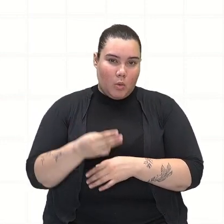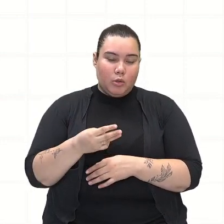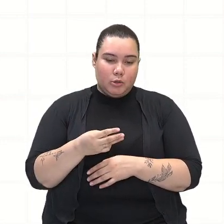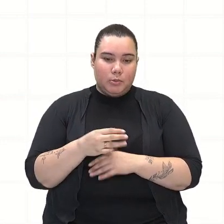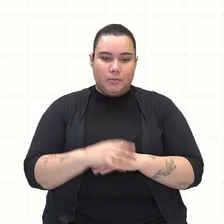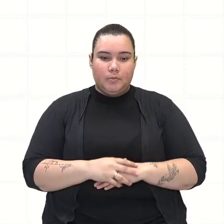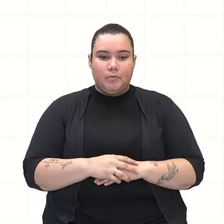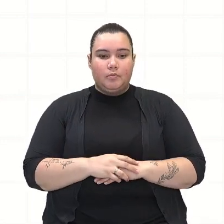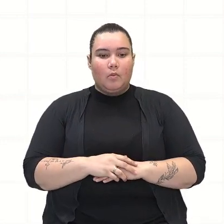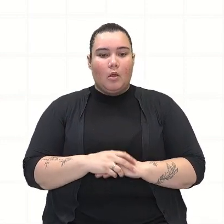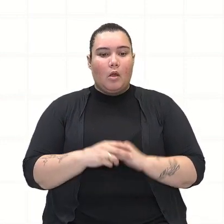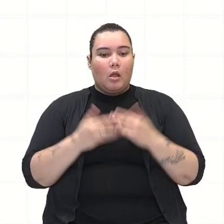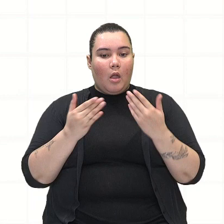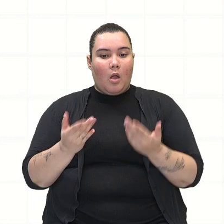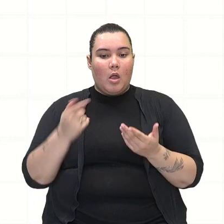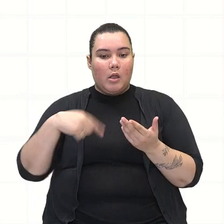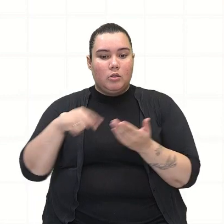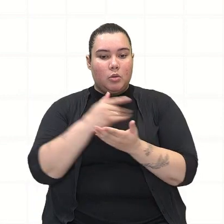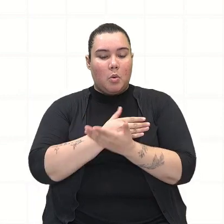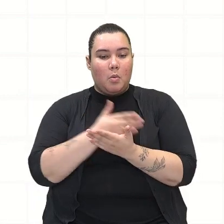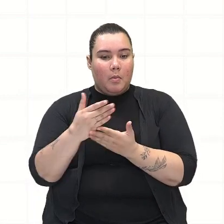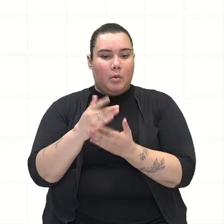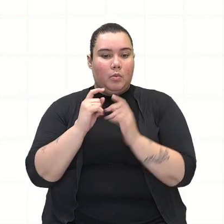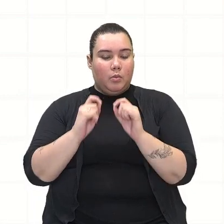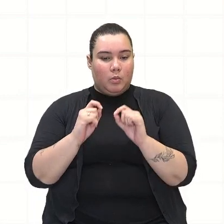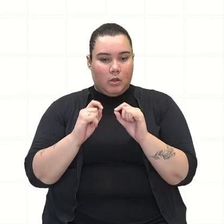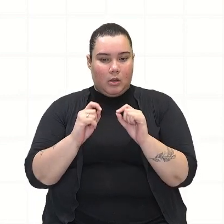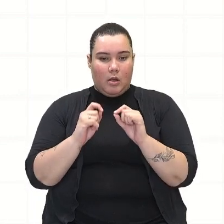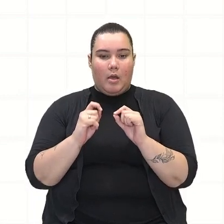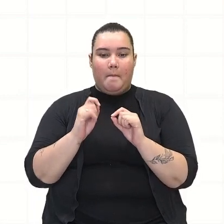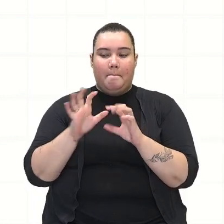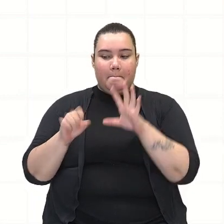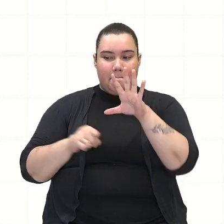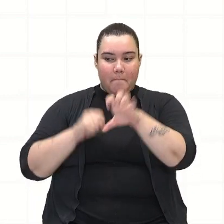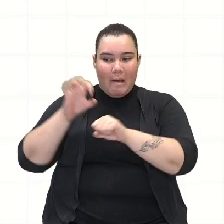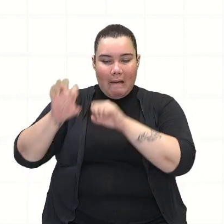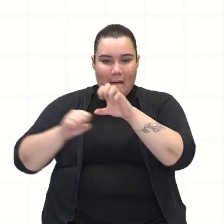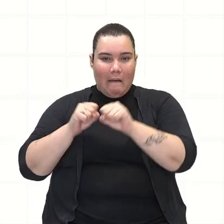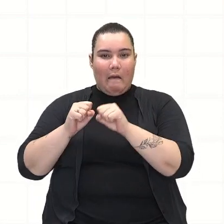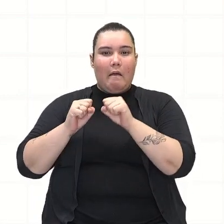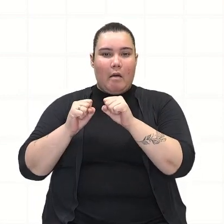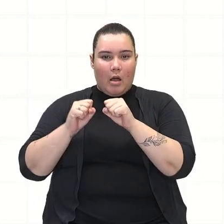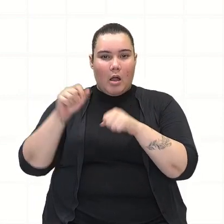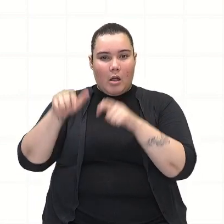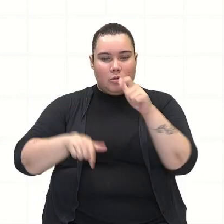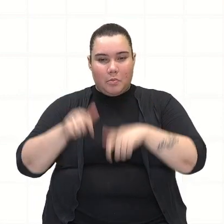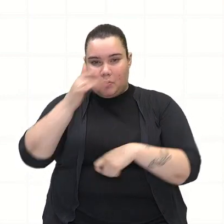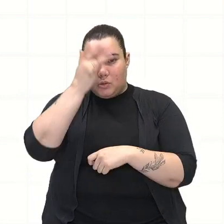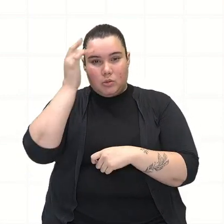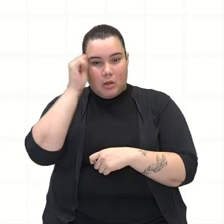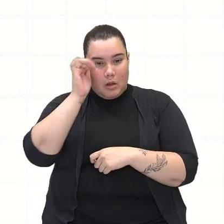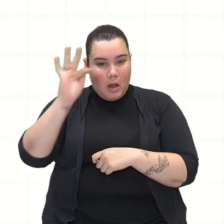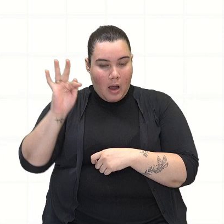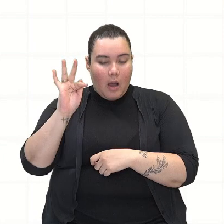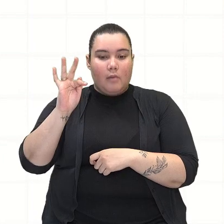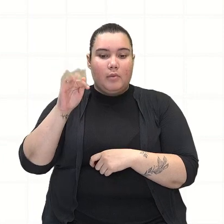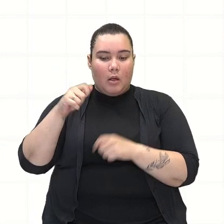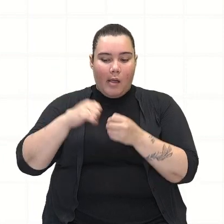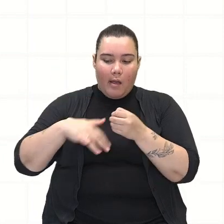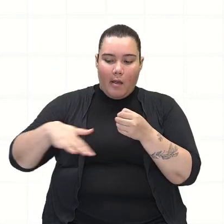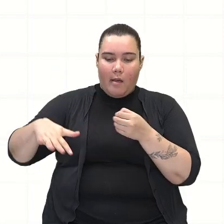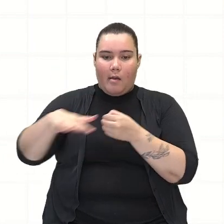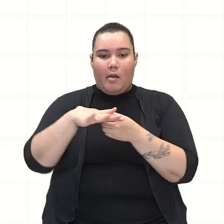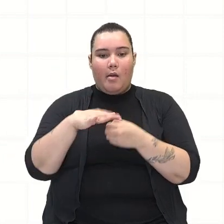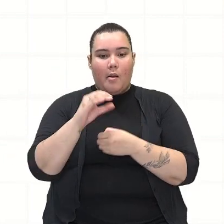partida aqui para o tráfico de escravizados, organizado pelos portugueses, estavam localizados ao longo da costa